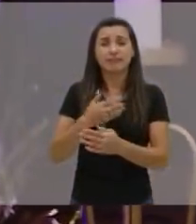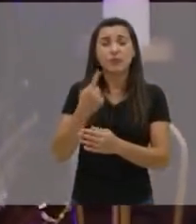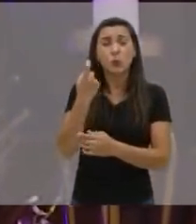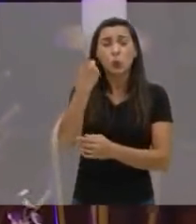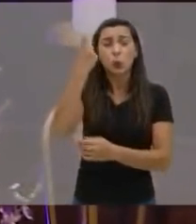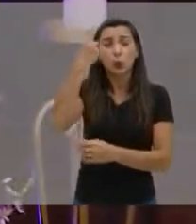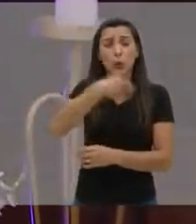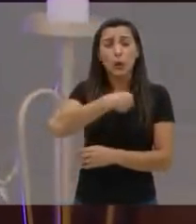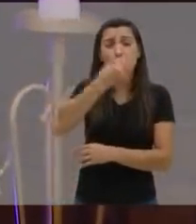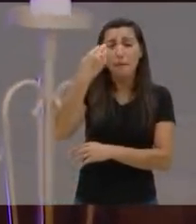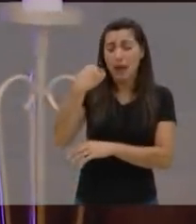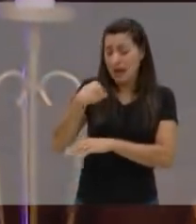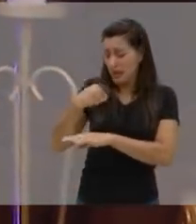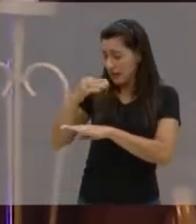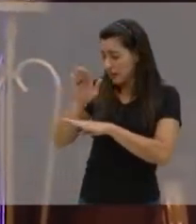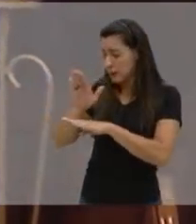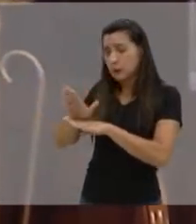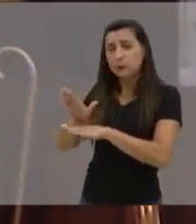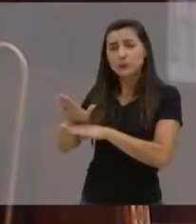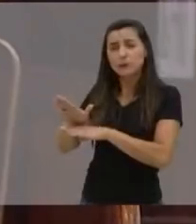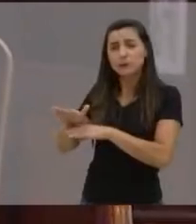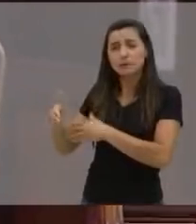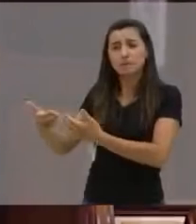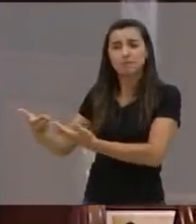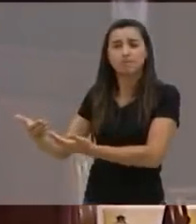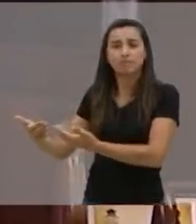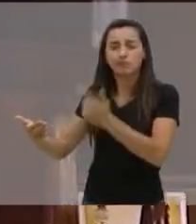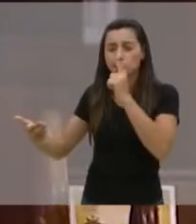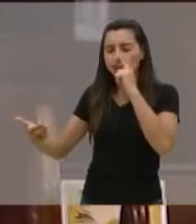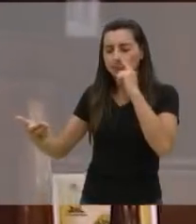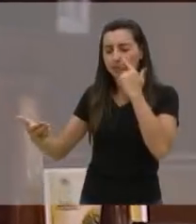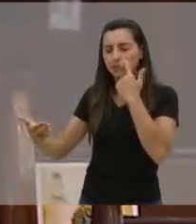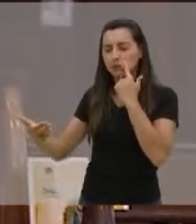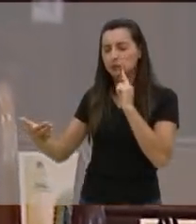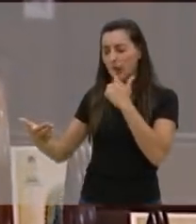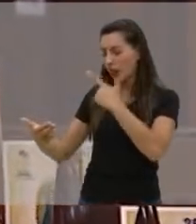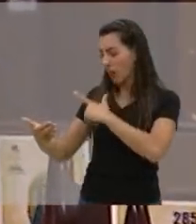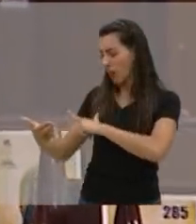Não limparam as feridas, mas tuas lágrimas as lavou.